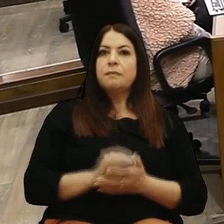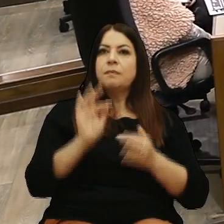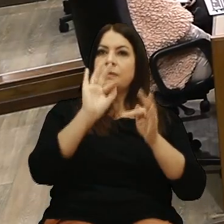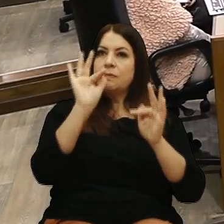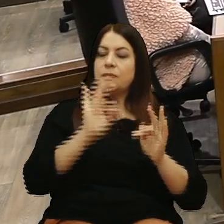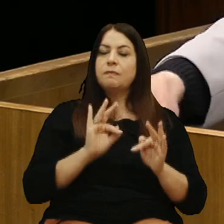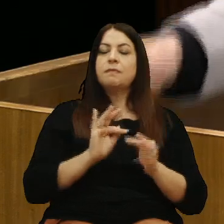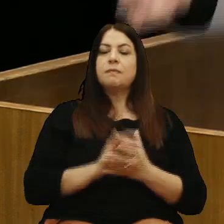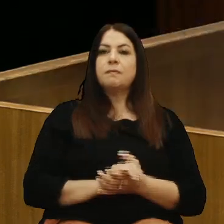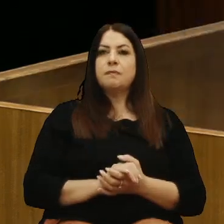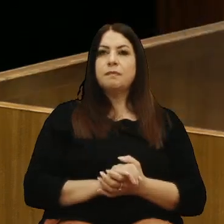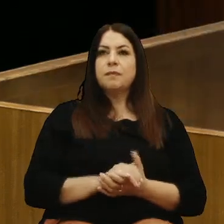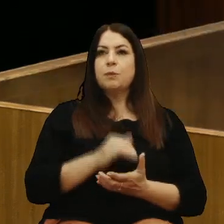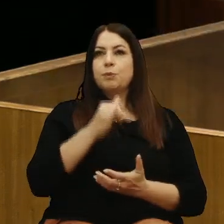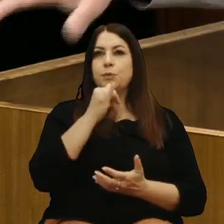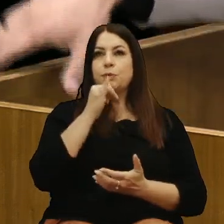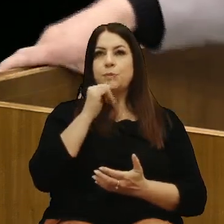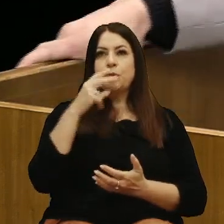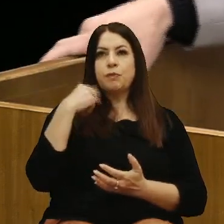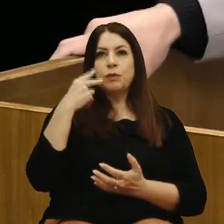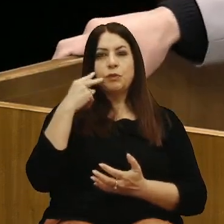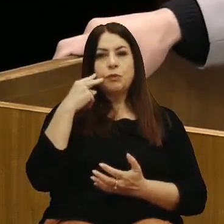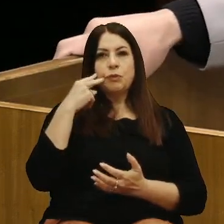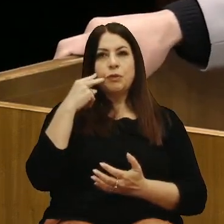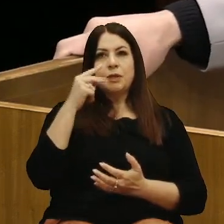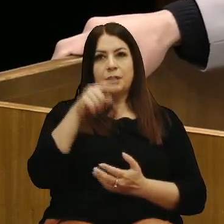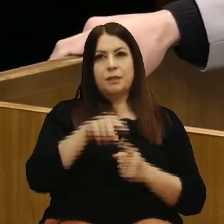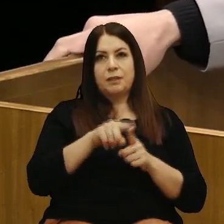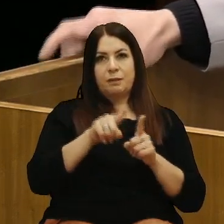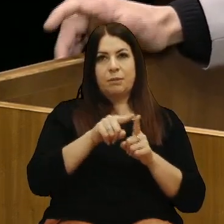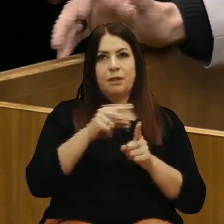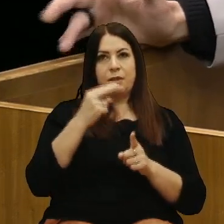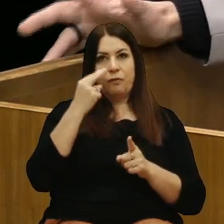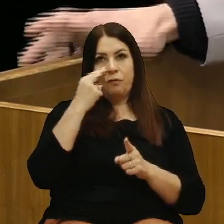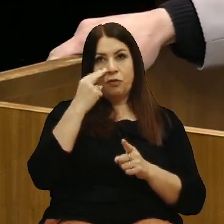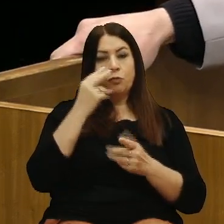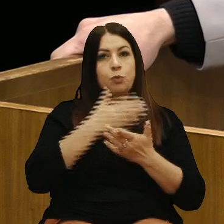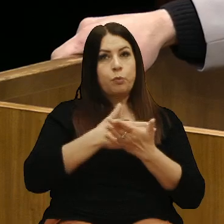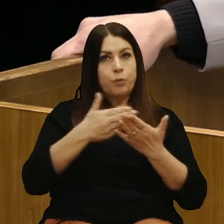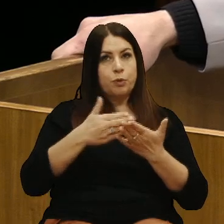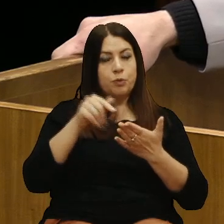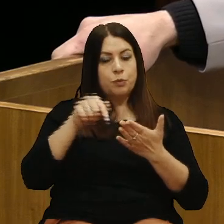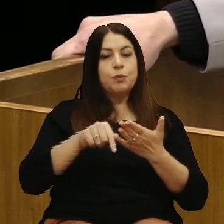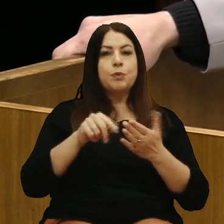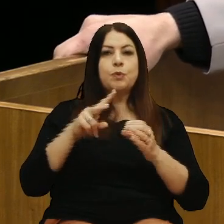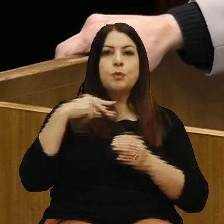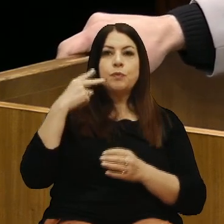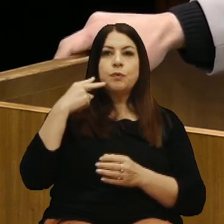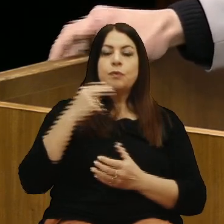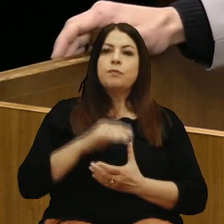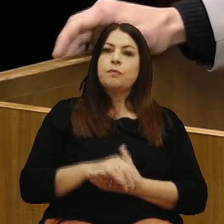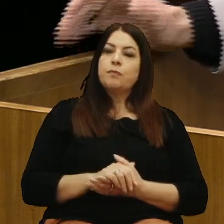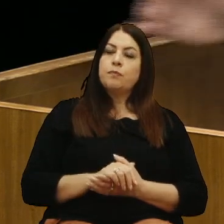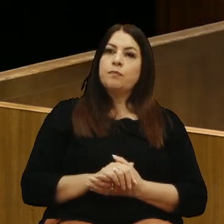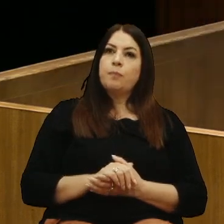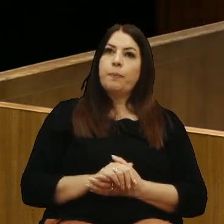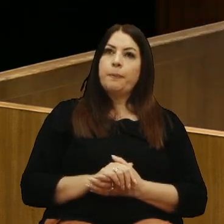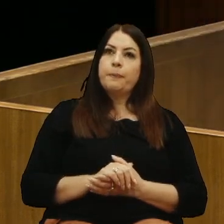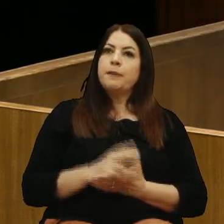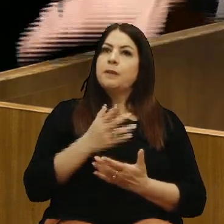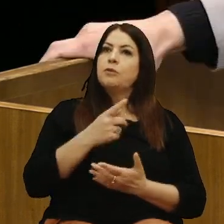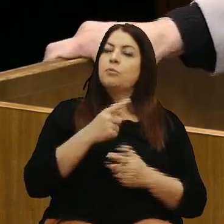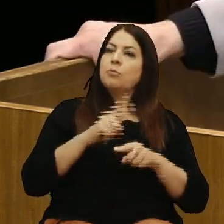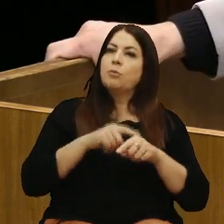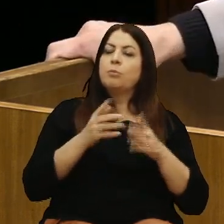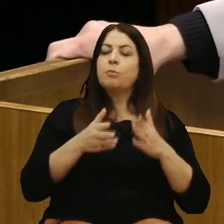feliz porque, que nem, por exemplo, que o vereador Fantinel, que foi um dos que deu o pontapé inicial aqui na Câmara de Vereadores, no momento que ele até gostaria